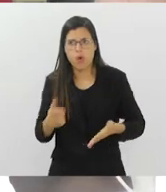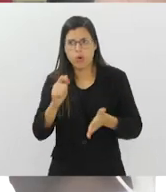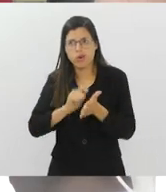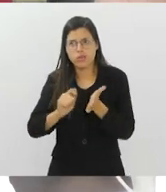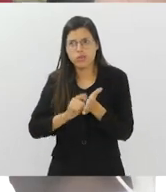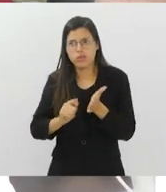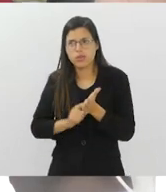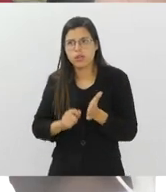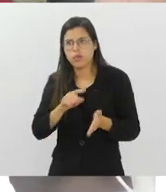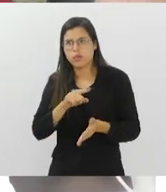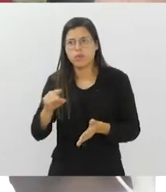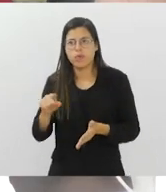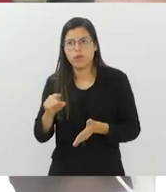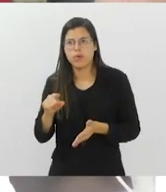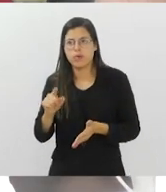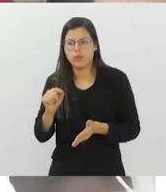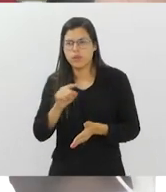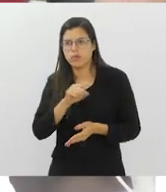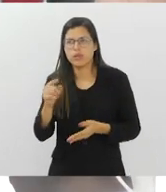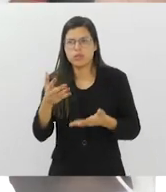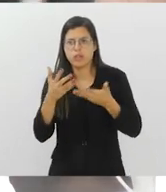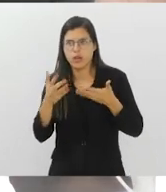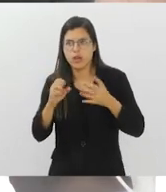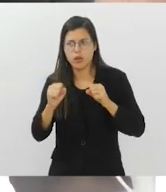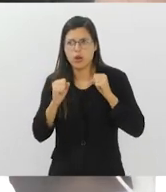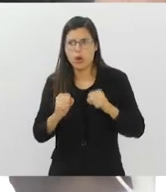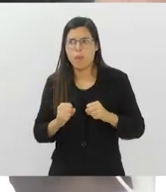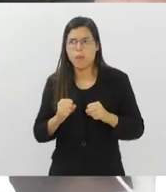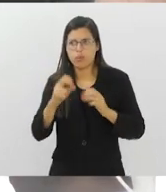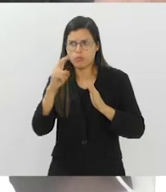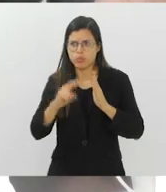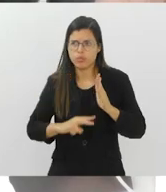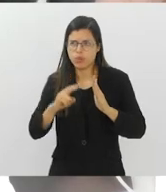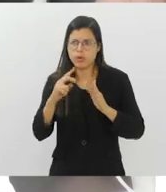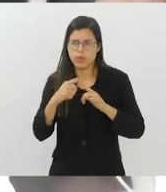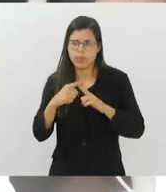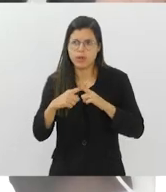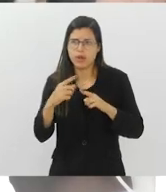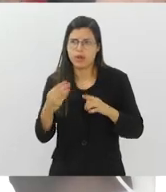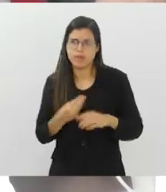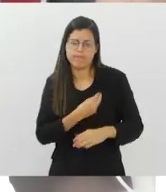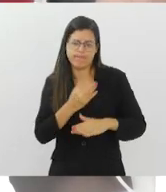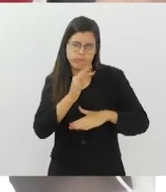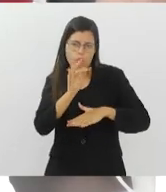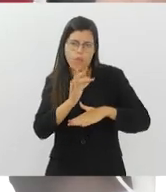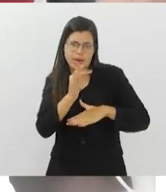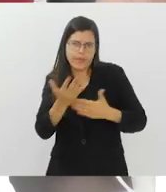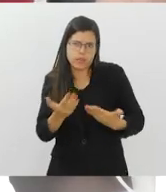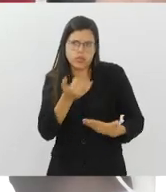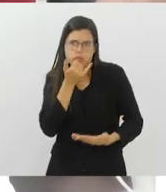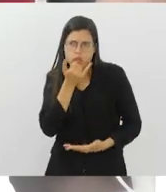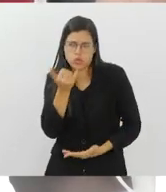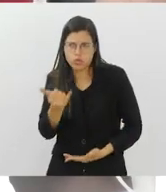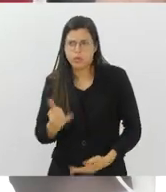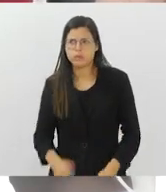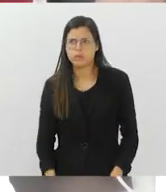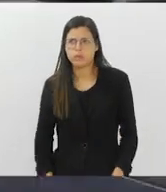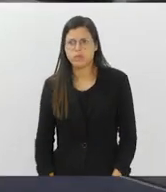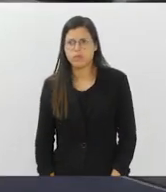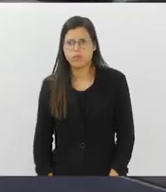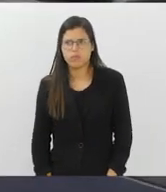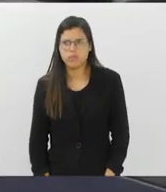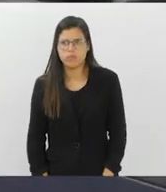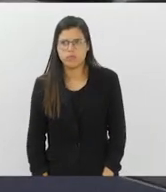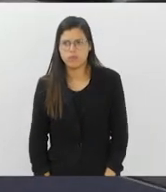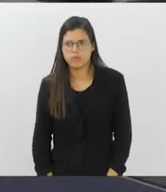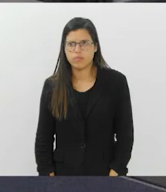querem e eu posso dizer, entende? Porque existe, de fato, uma formalidade. Me perdoem, tá bom? Doutora Vera, por favor.